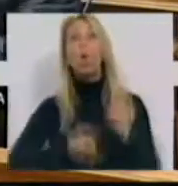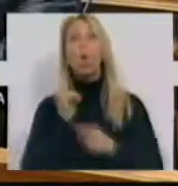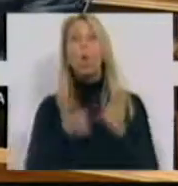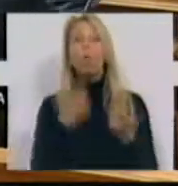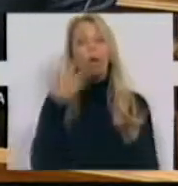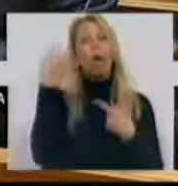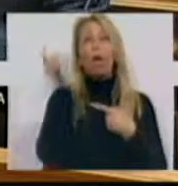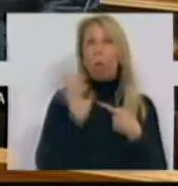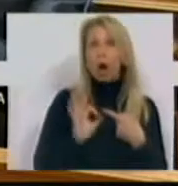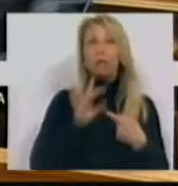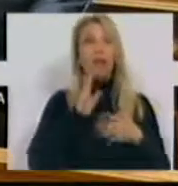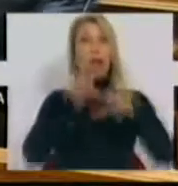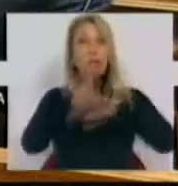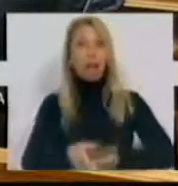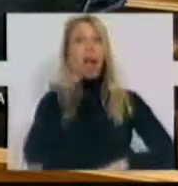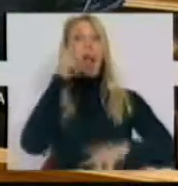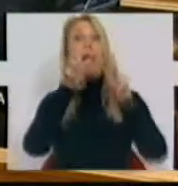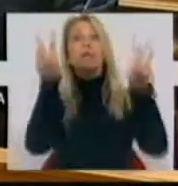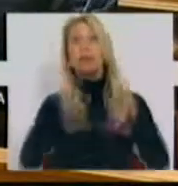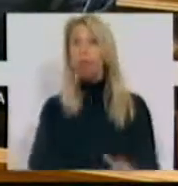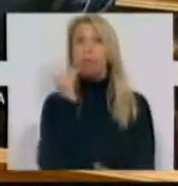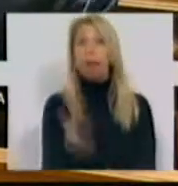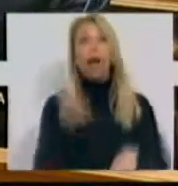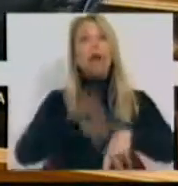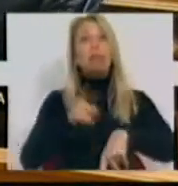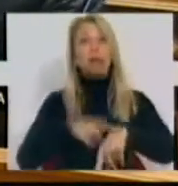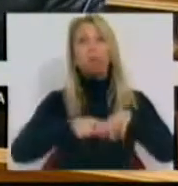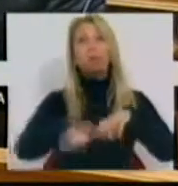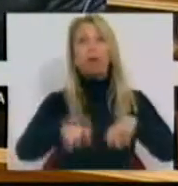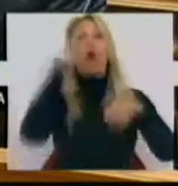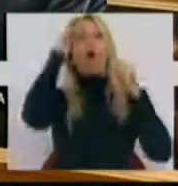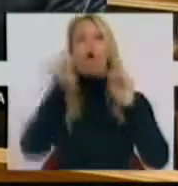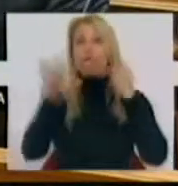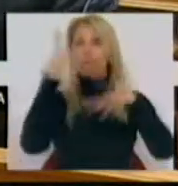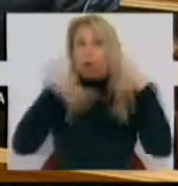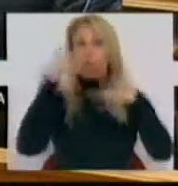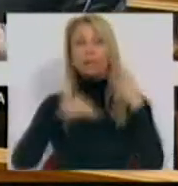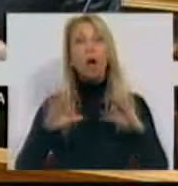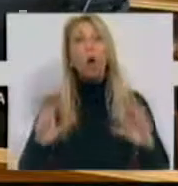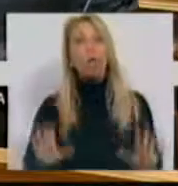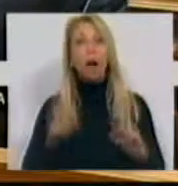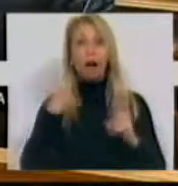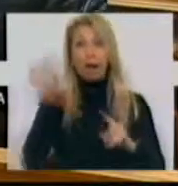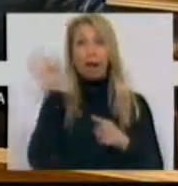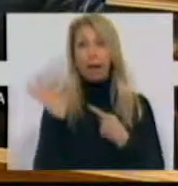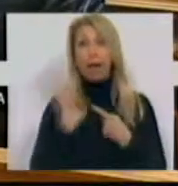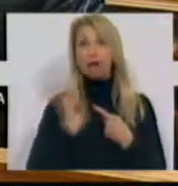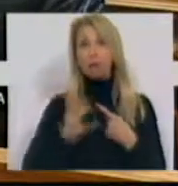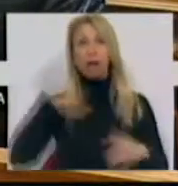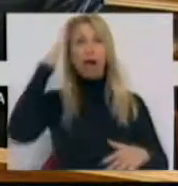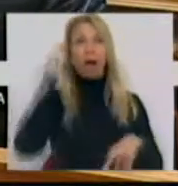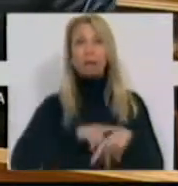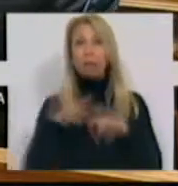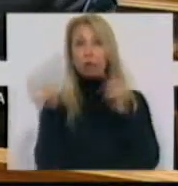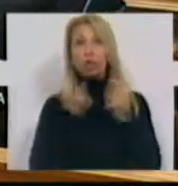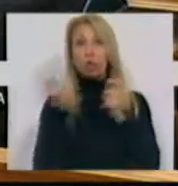de acesso, quem certifica, período de tempo de formação, etc. Contudo, tem alguns aspectos que penso que no período da